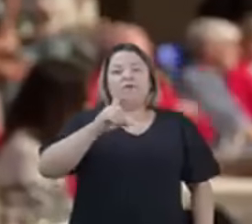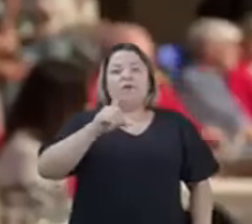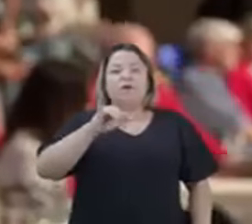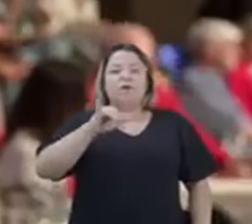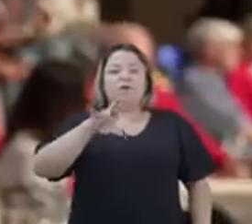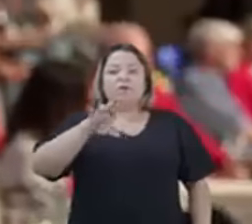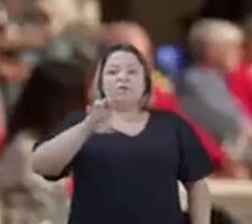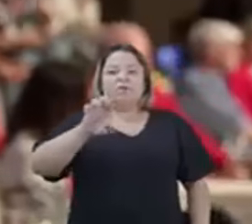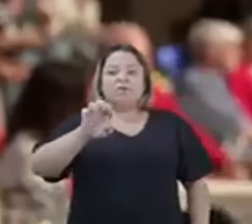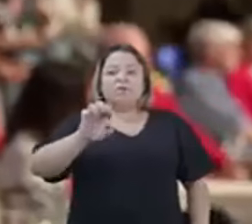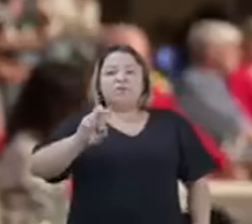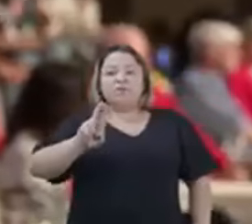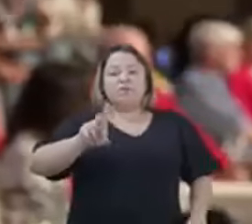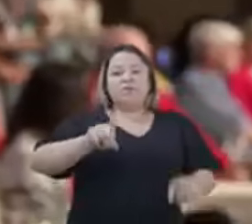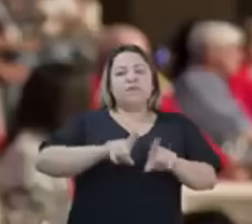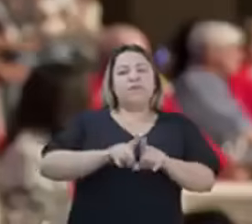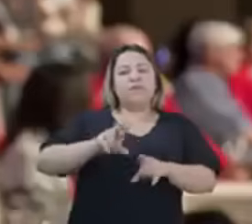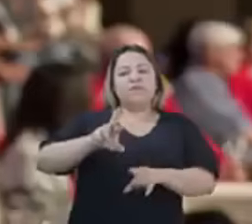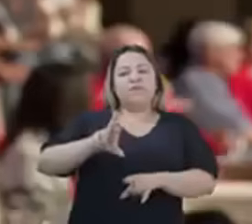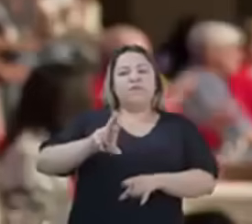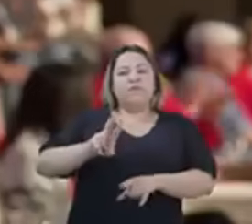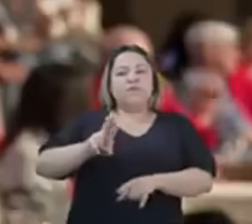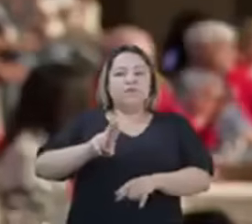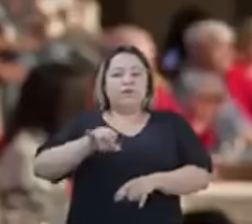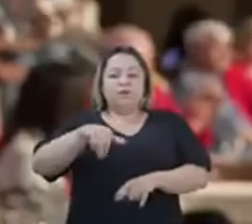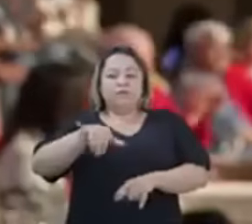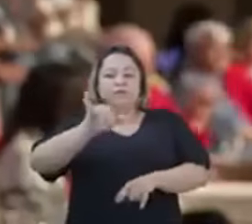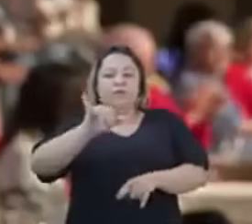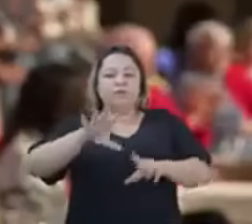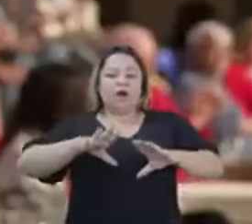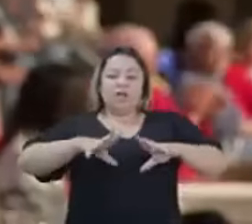deles, a todos